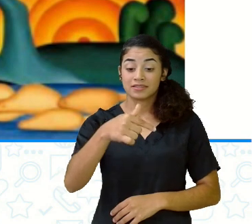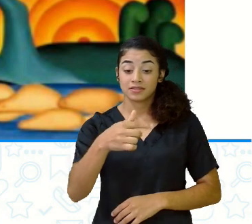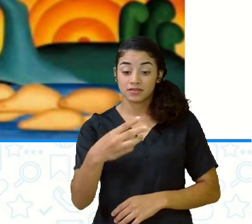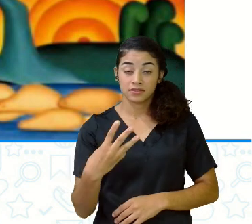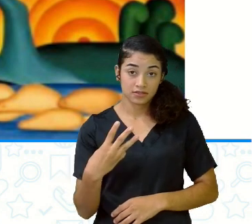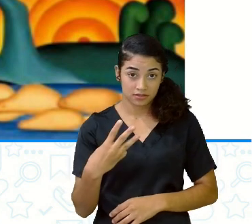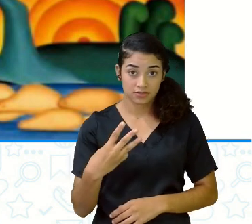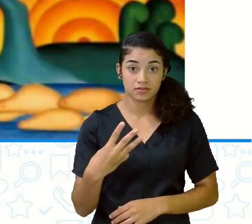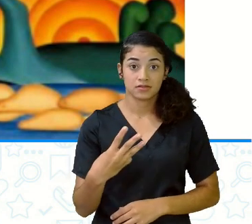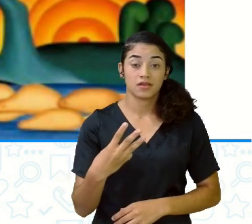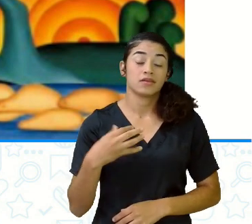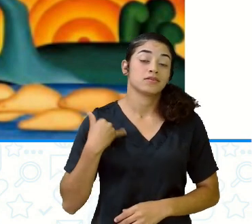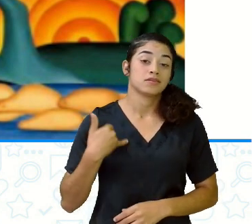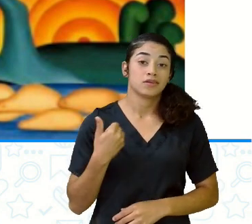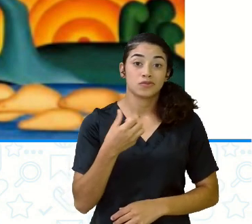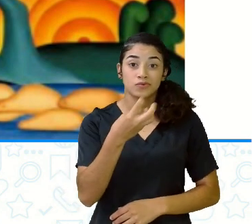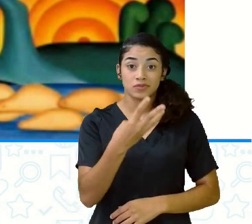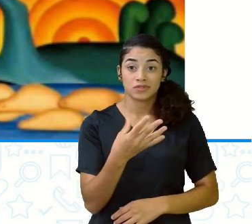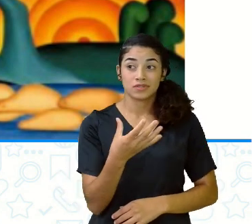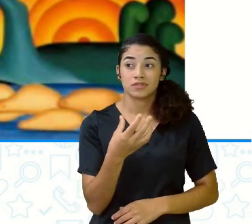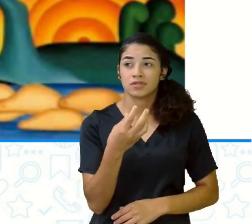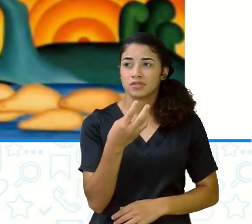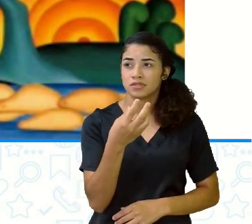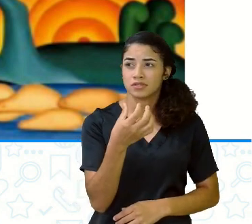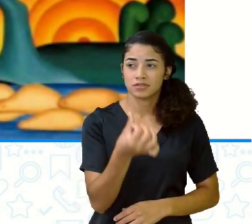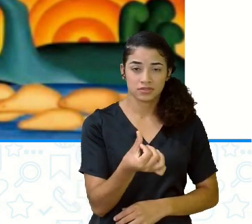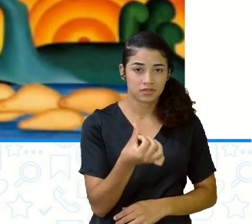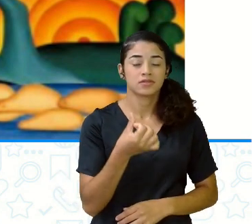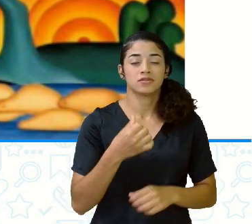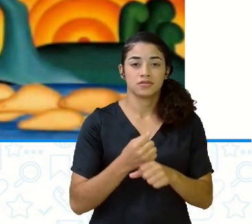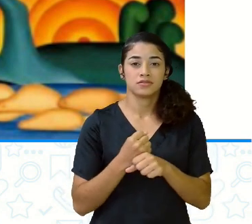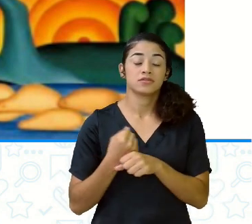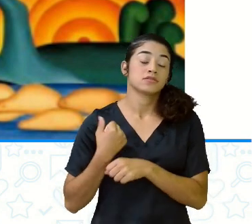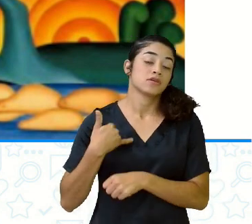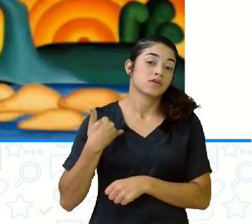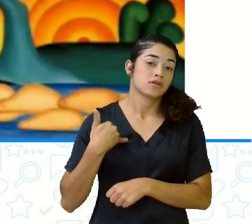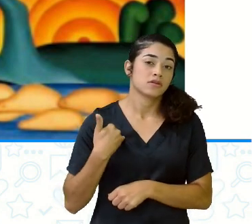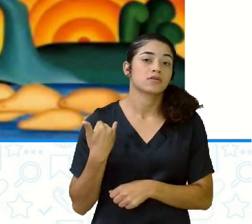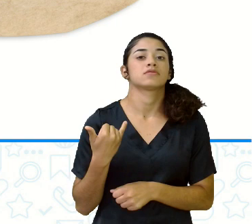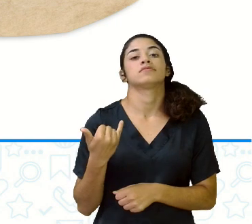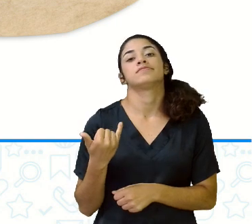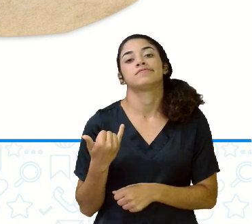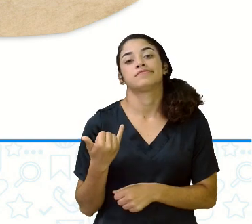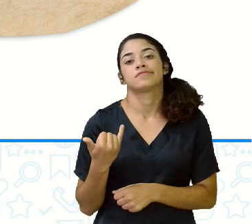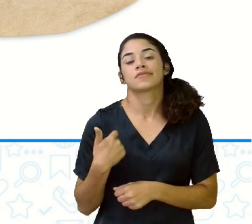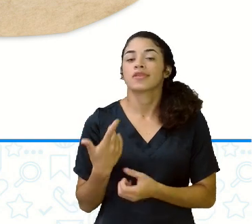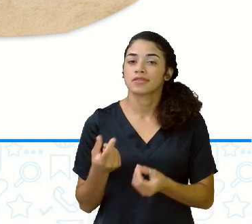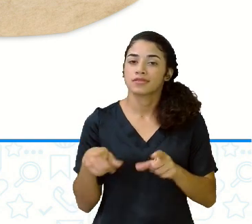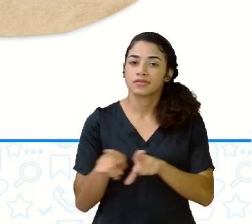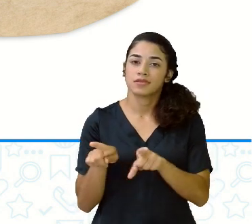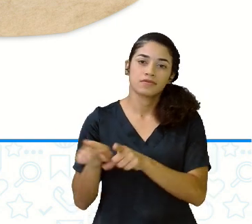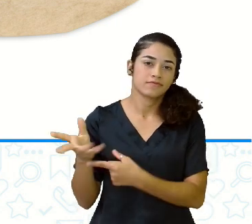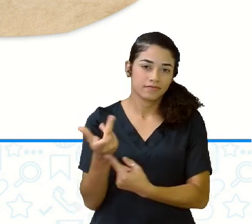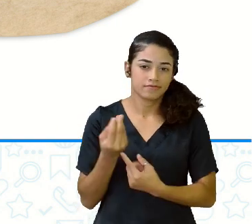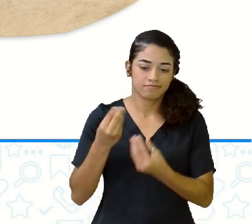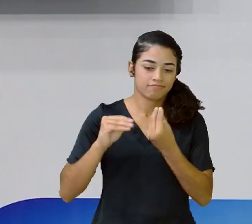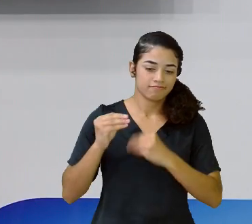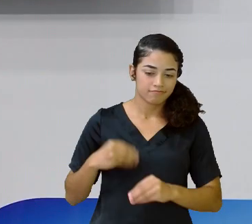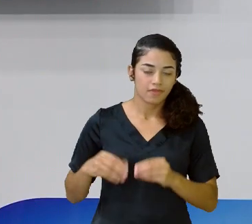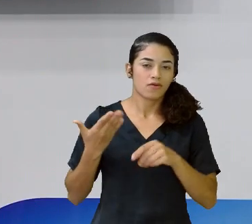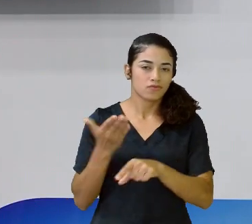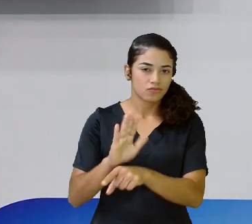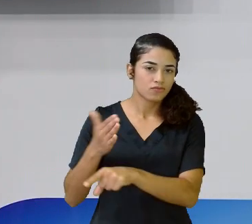1973, aos 86 anos de vida, deixando várias contribuições para a arte. Vamos ver alguma dessas